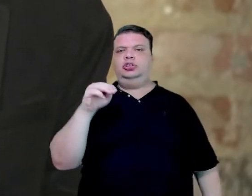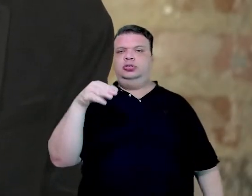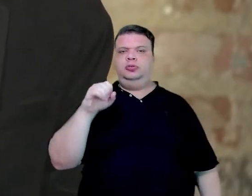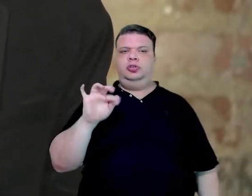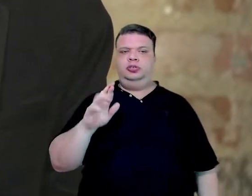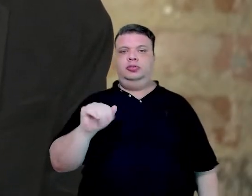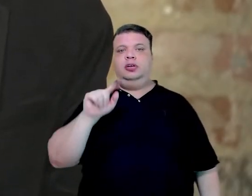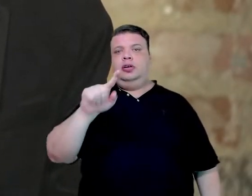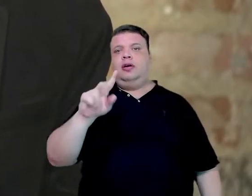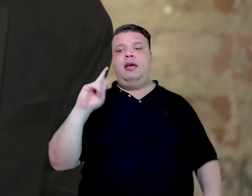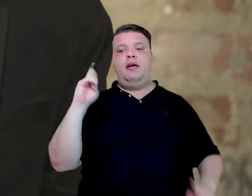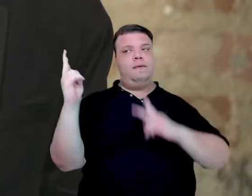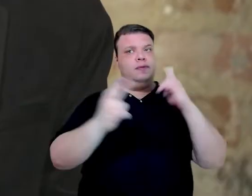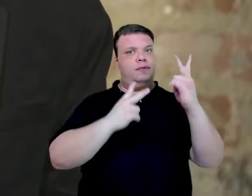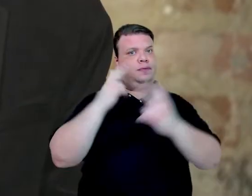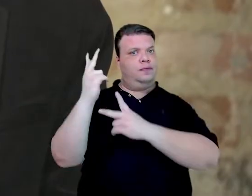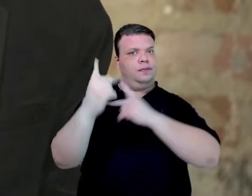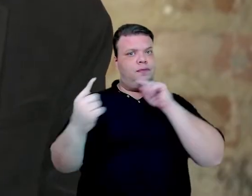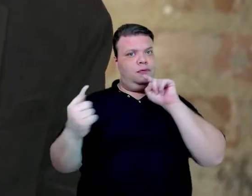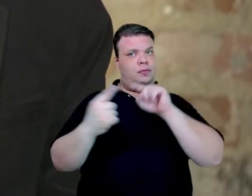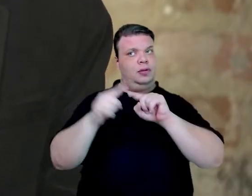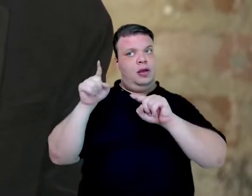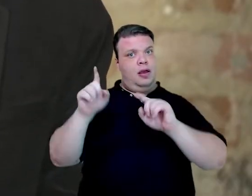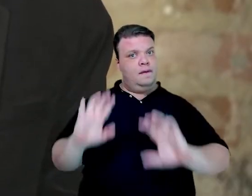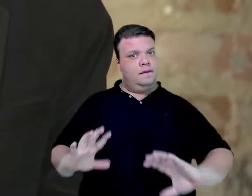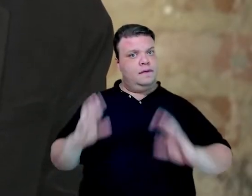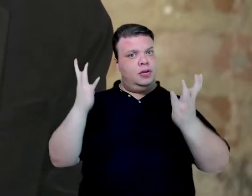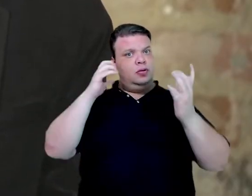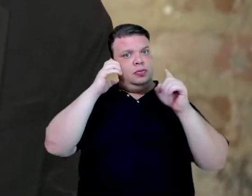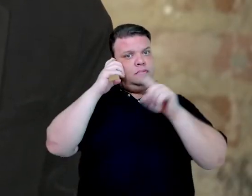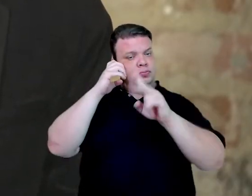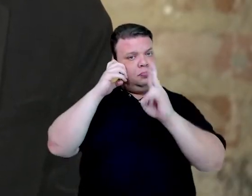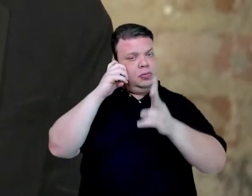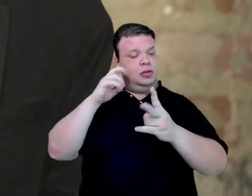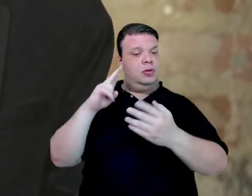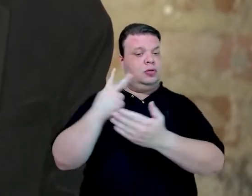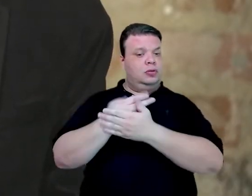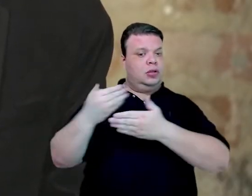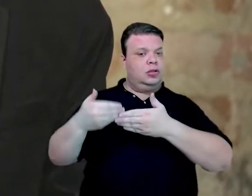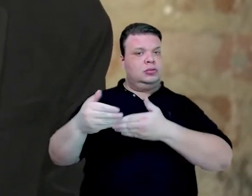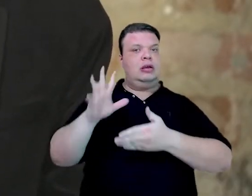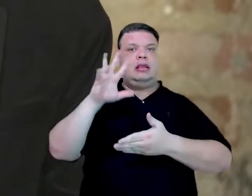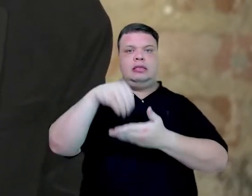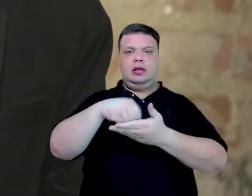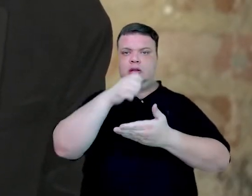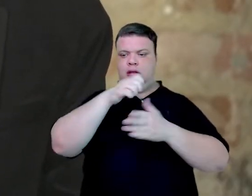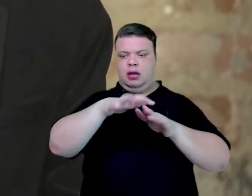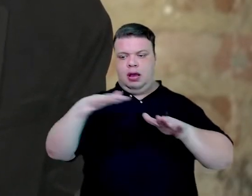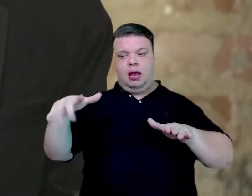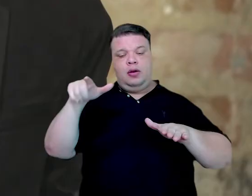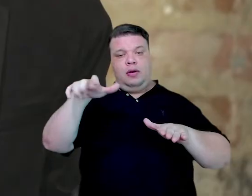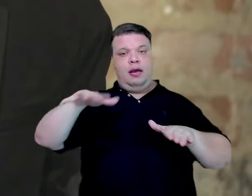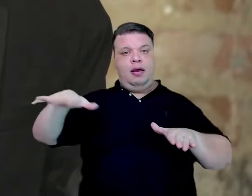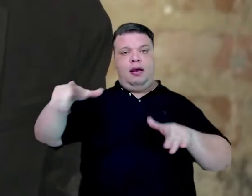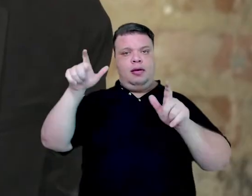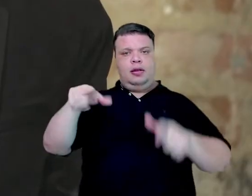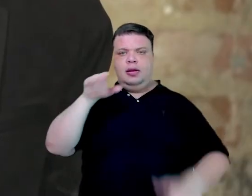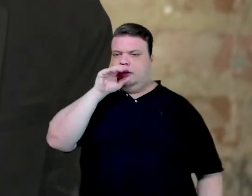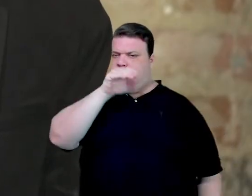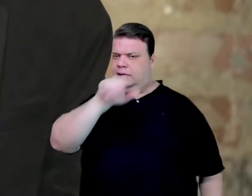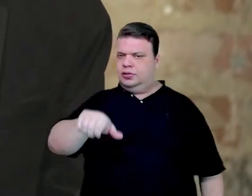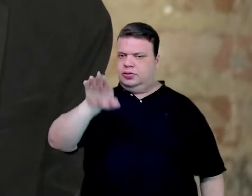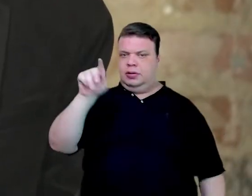Um exemplo clássico do efeito desses fluxos em um sistema atmosférico é o desenvolvimento de um furacão. Esse fenômeno